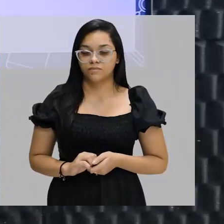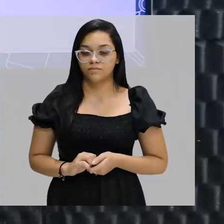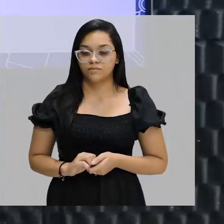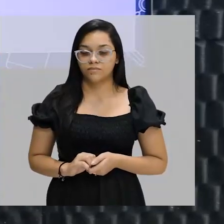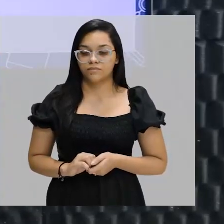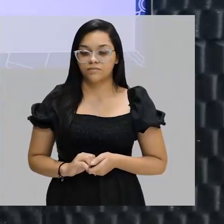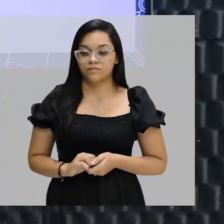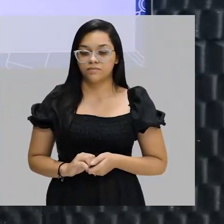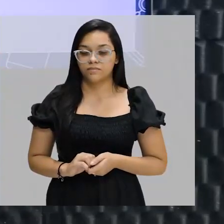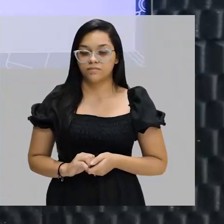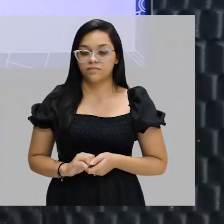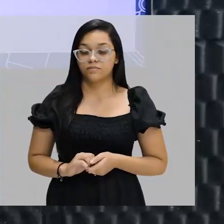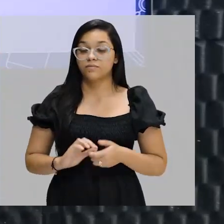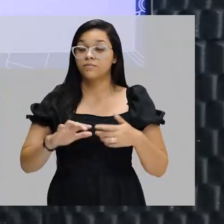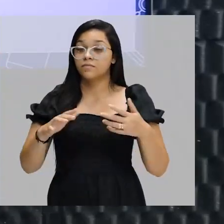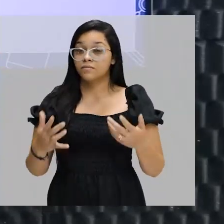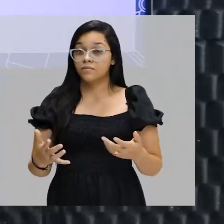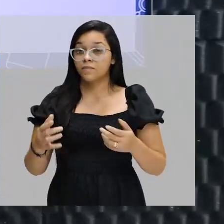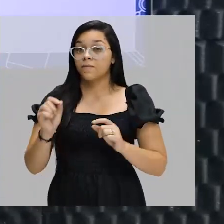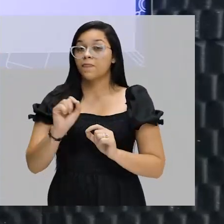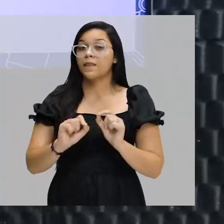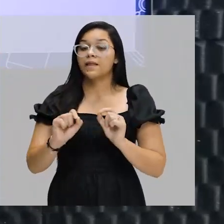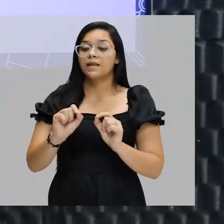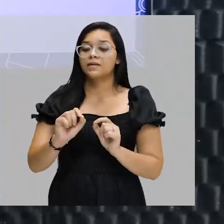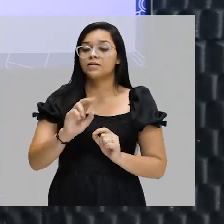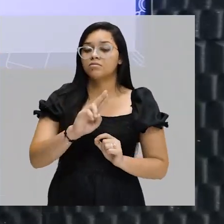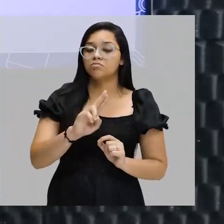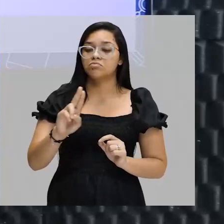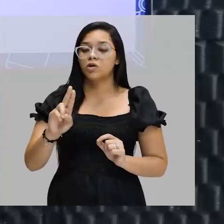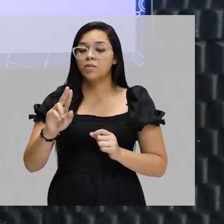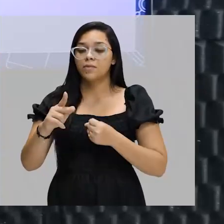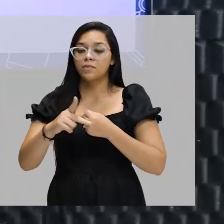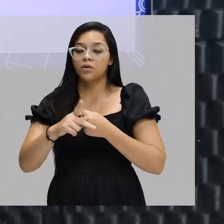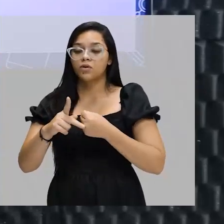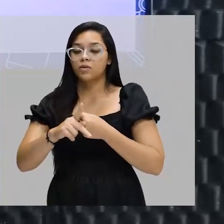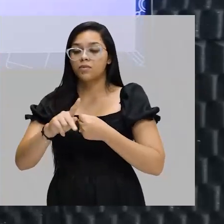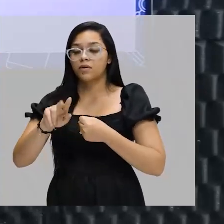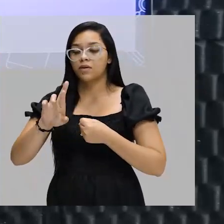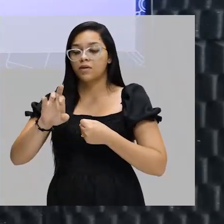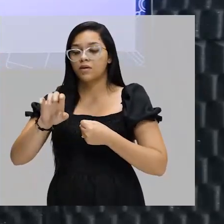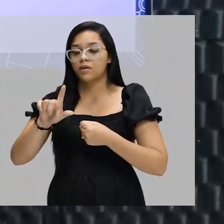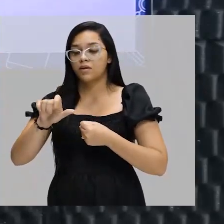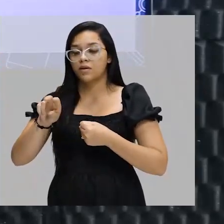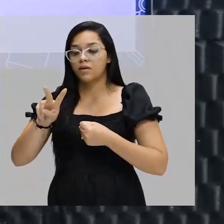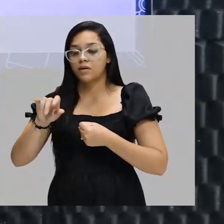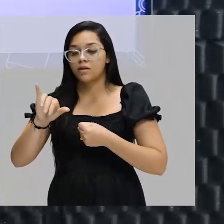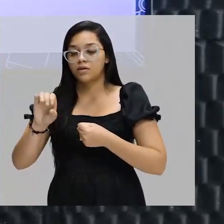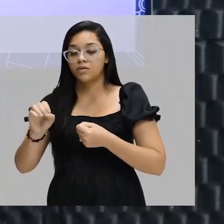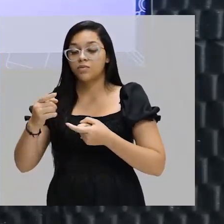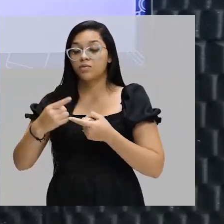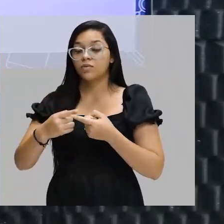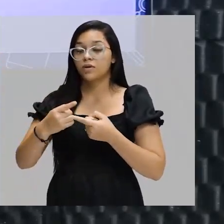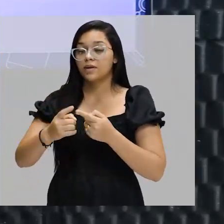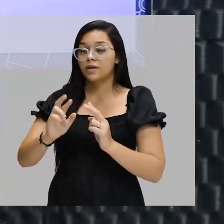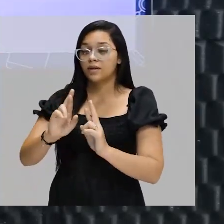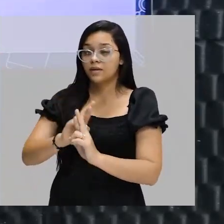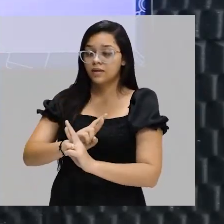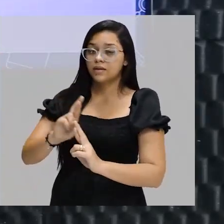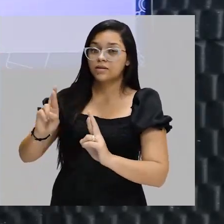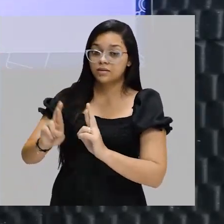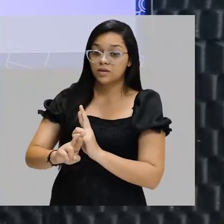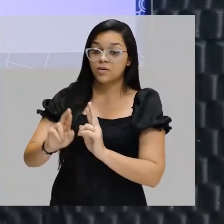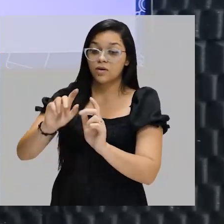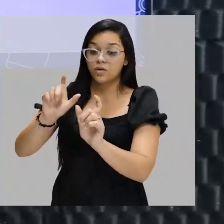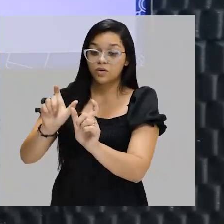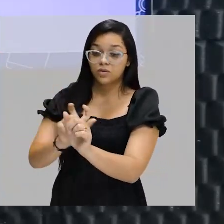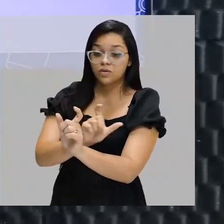mentioned previously. Ou seja, ele tem esse nome pronome relativo justamente porque ele faz relação a um